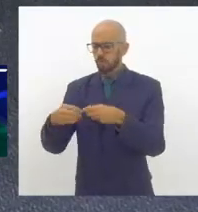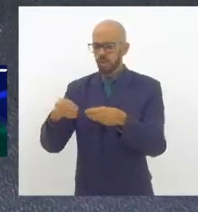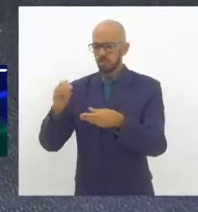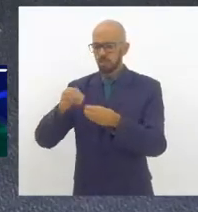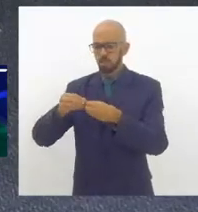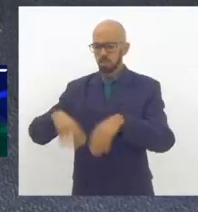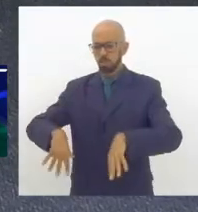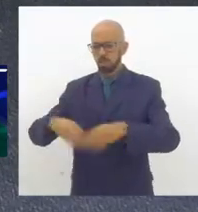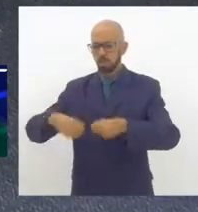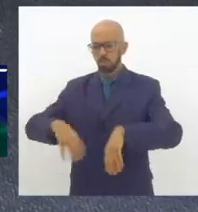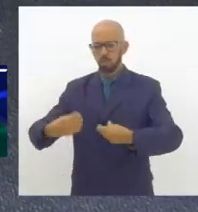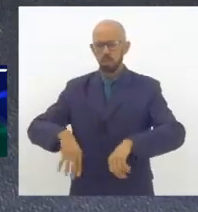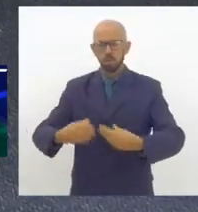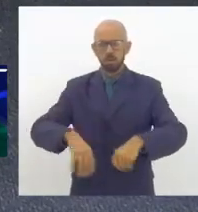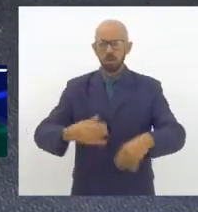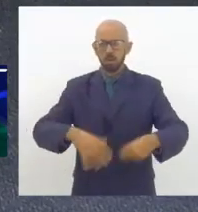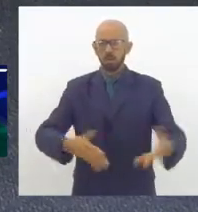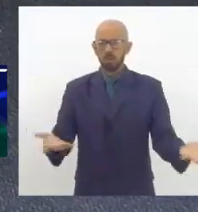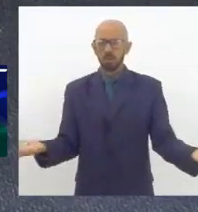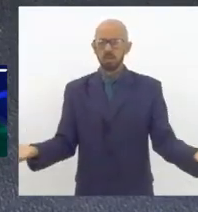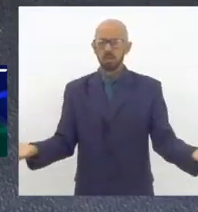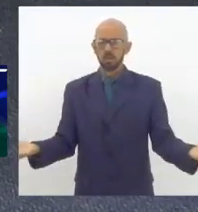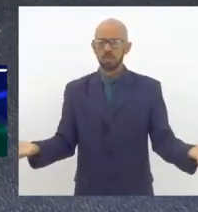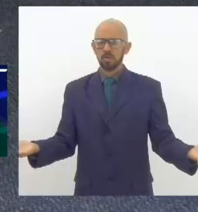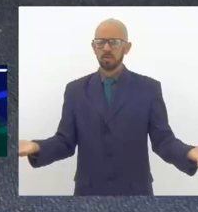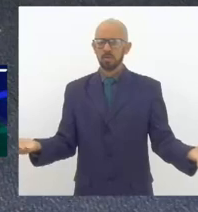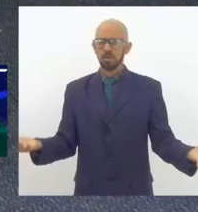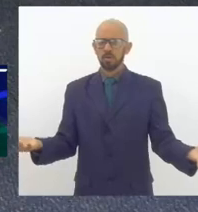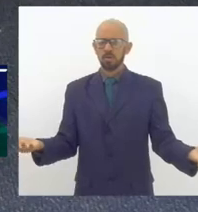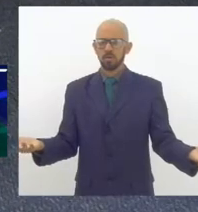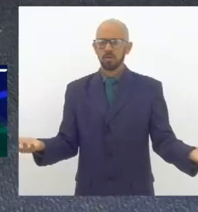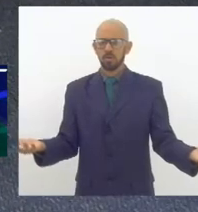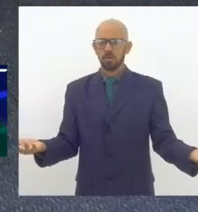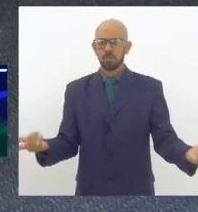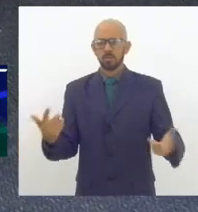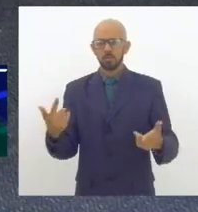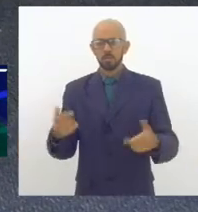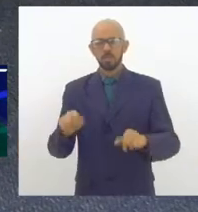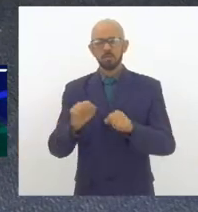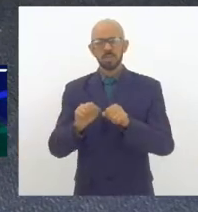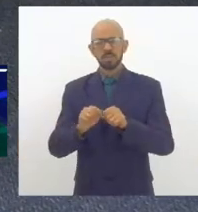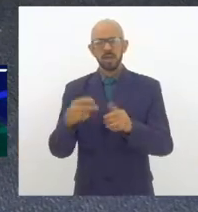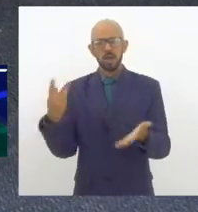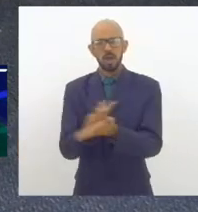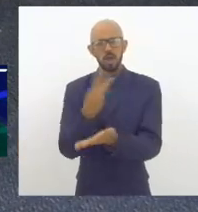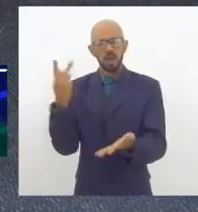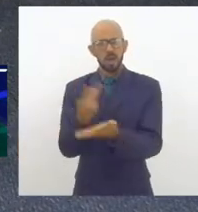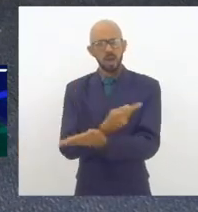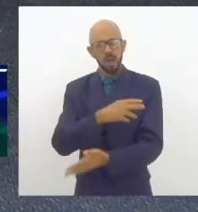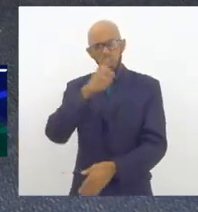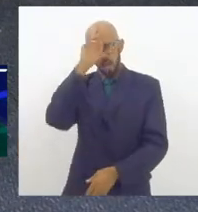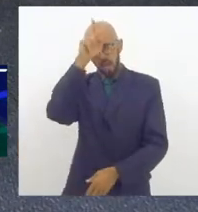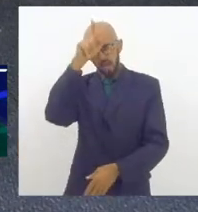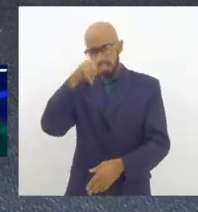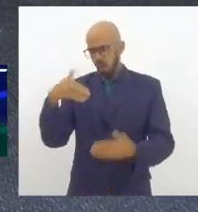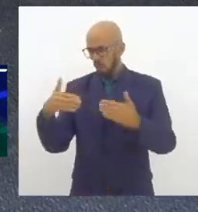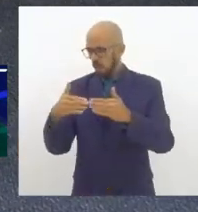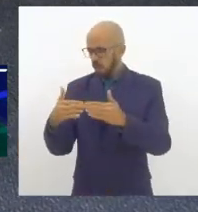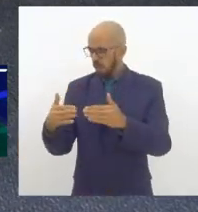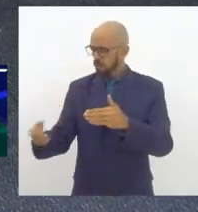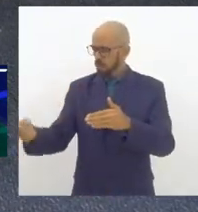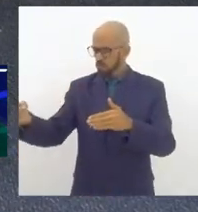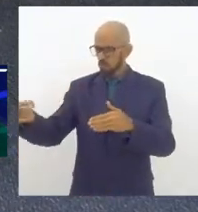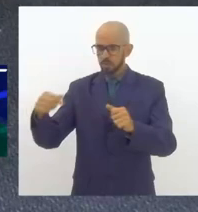Governo do Estado e responsável que gasta dinheiro público de mais de forma errada e aqui vô cartão concordo com o senhor